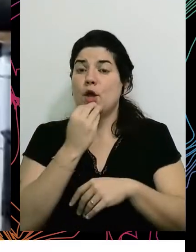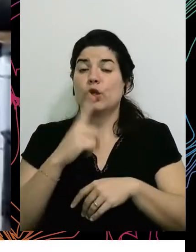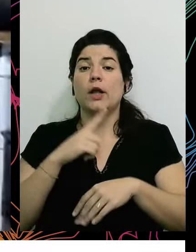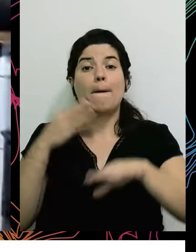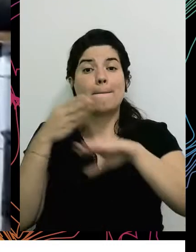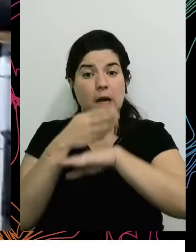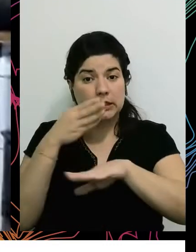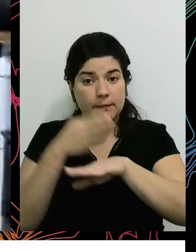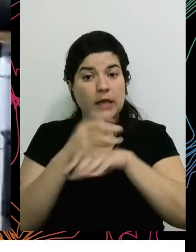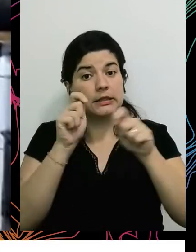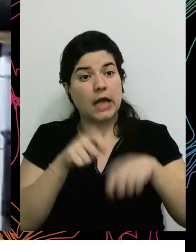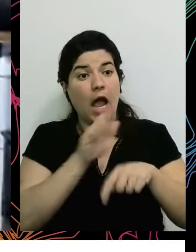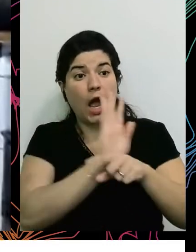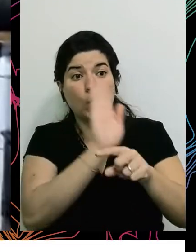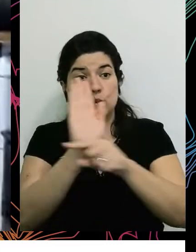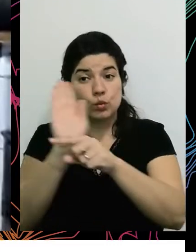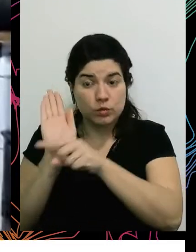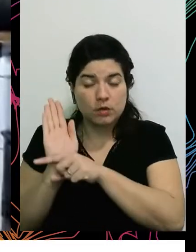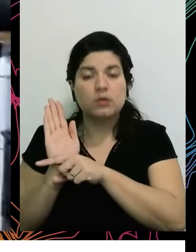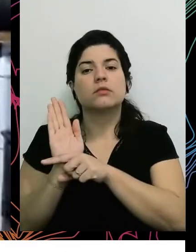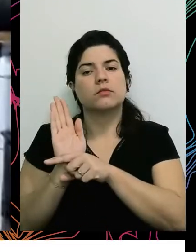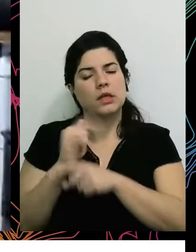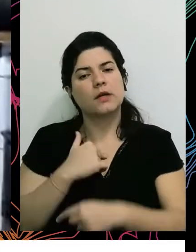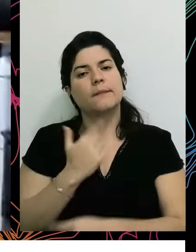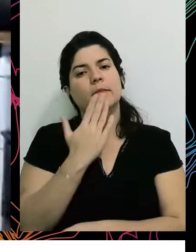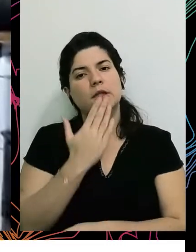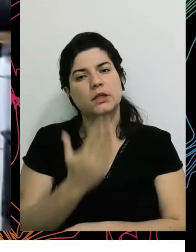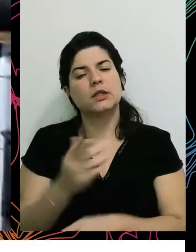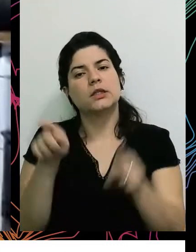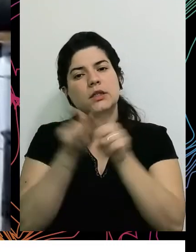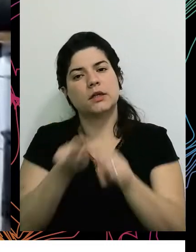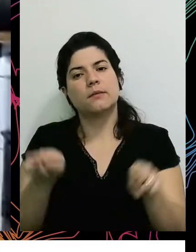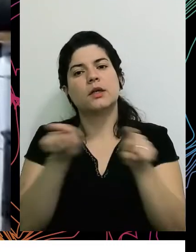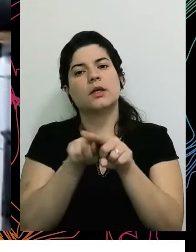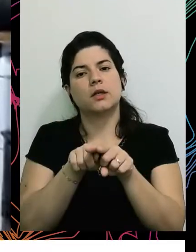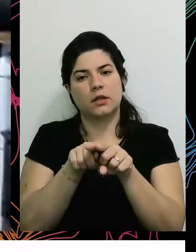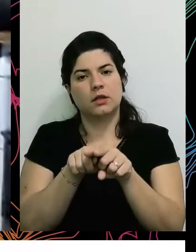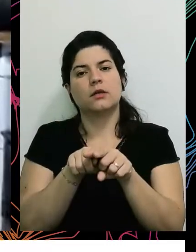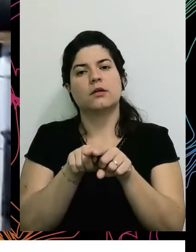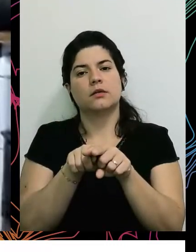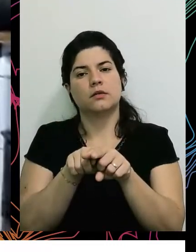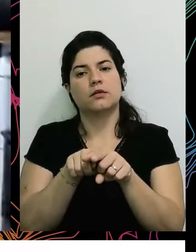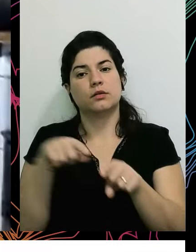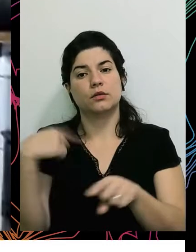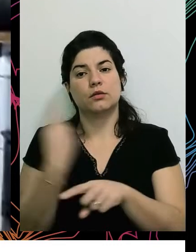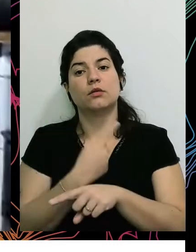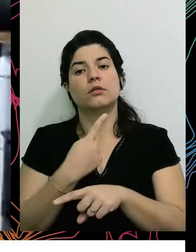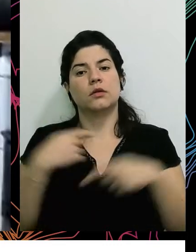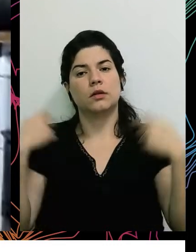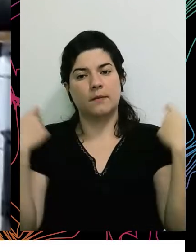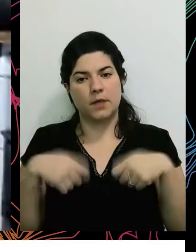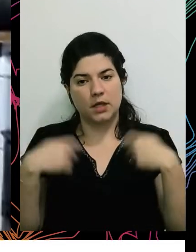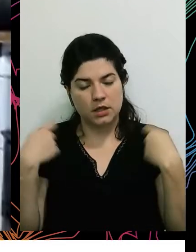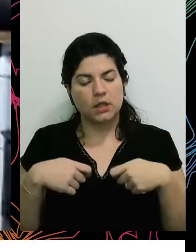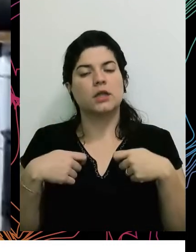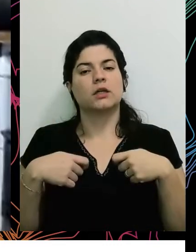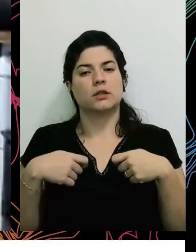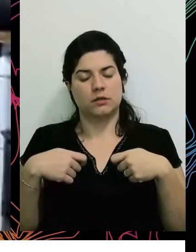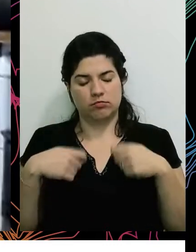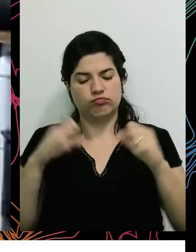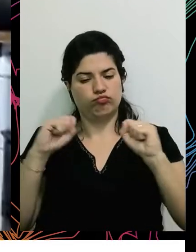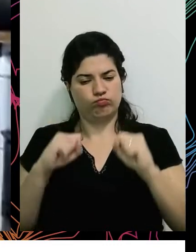e de ajudar e de colaborar e de combater, eu acho que a gente tem mais é que dar a cara a tapa